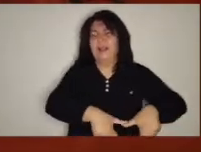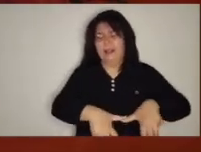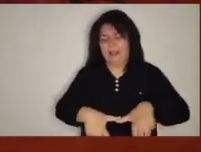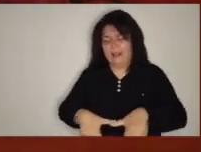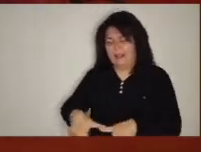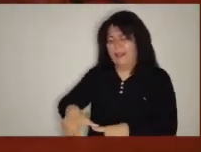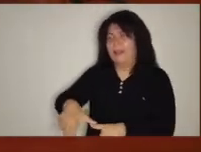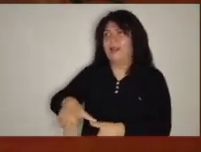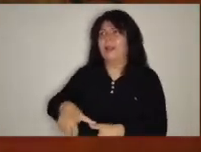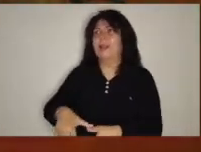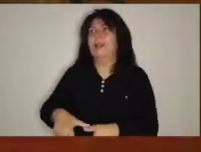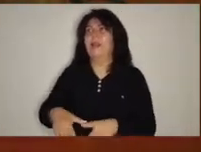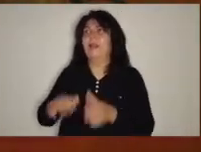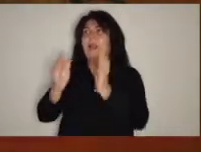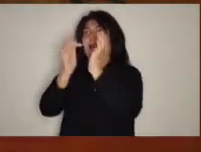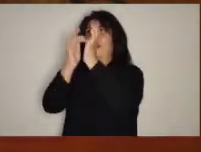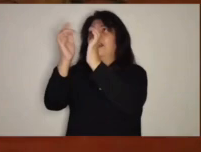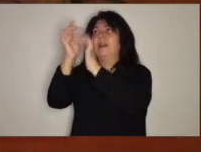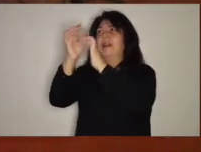vamos